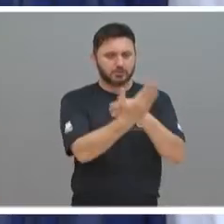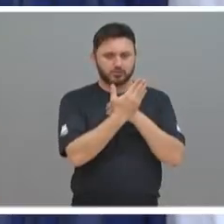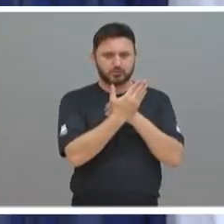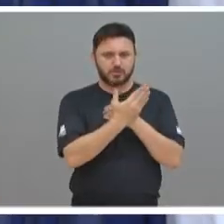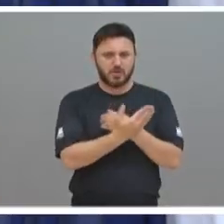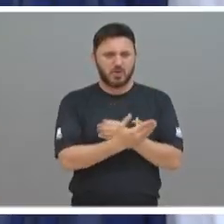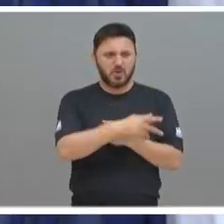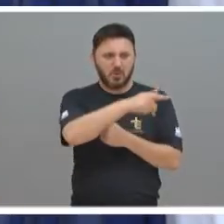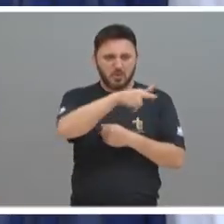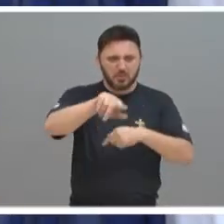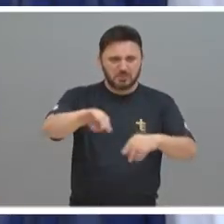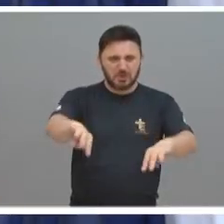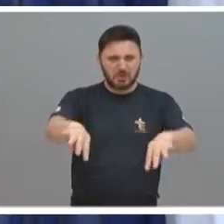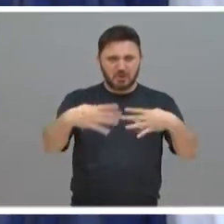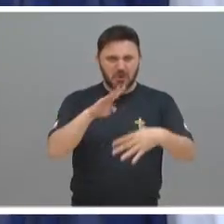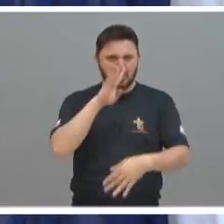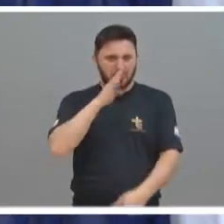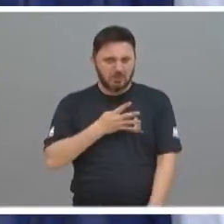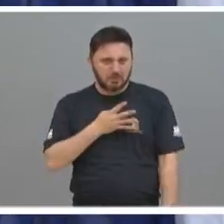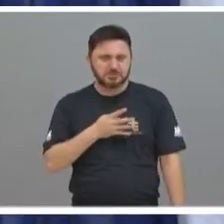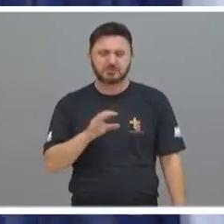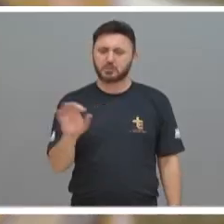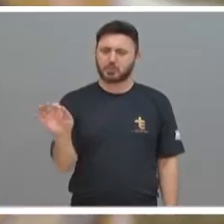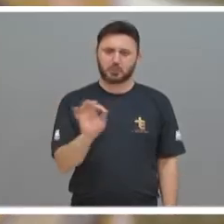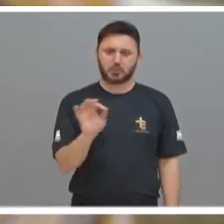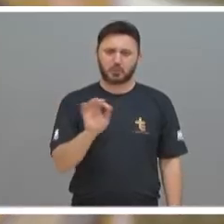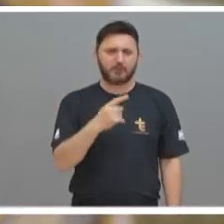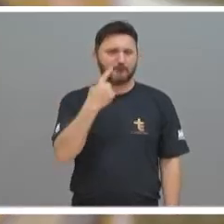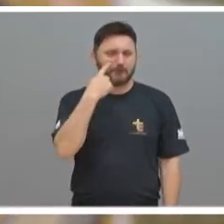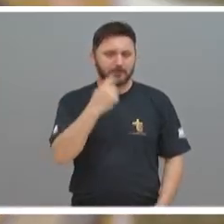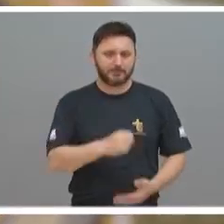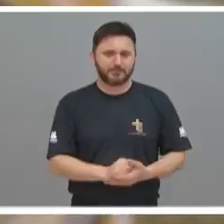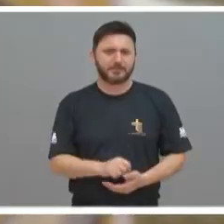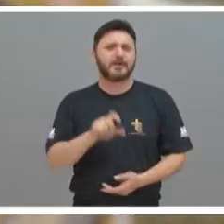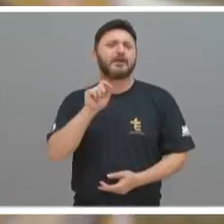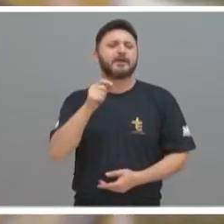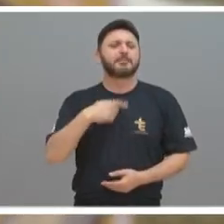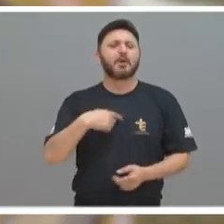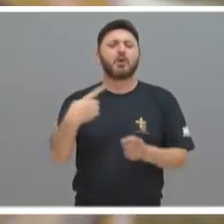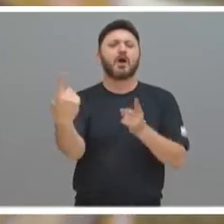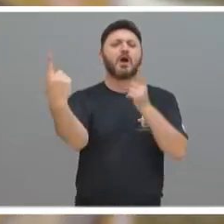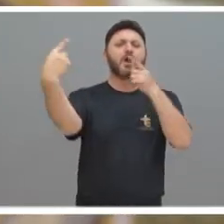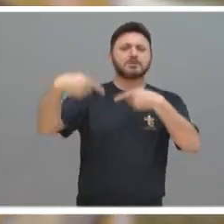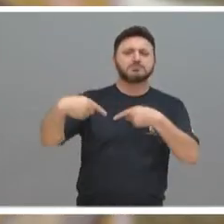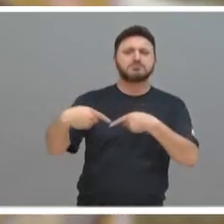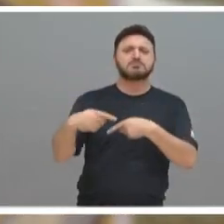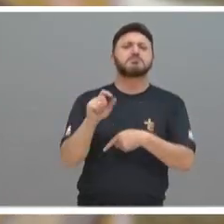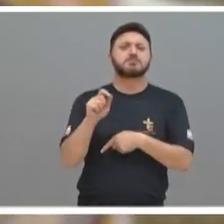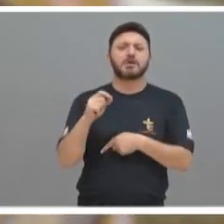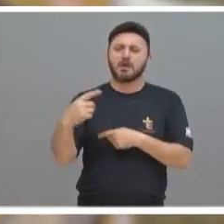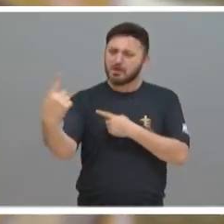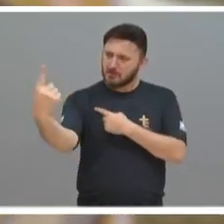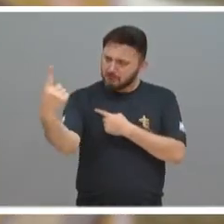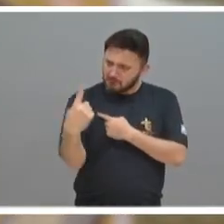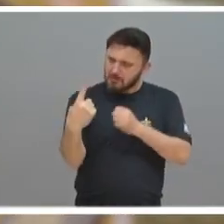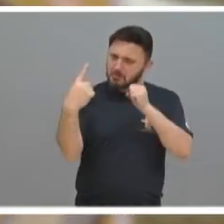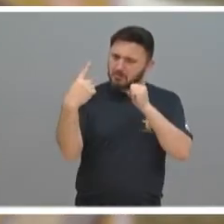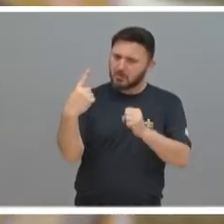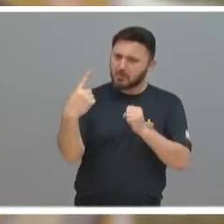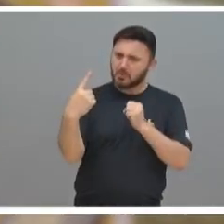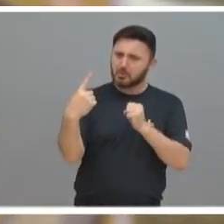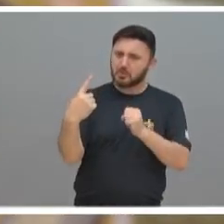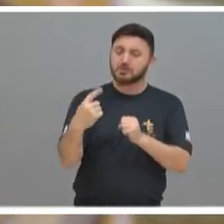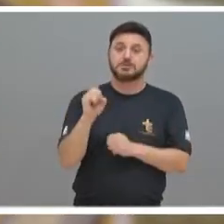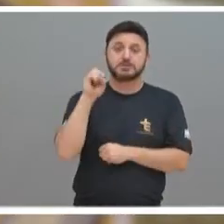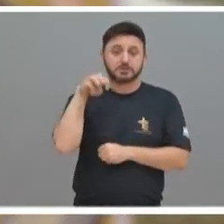fará objeções? Vejamos, quem é meu adversário? Aproxime-se.